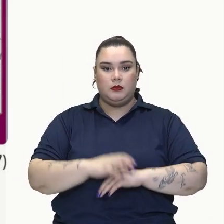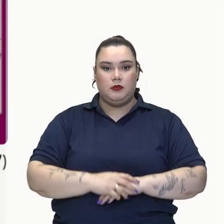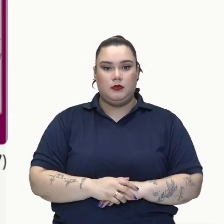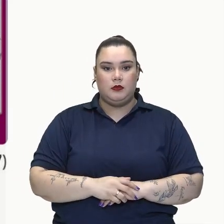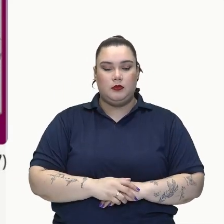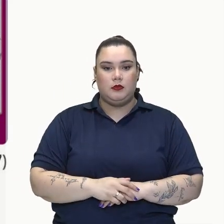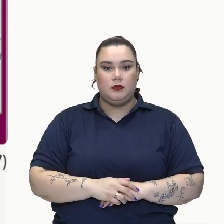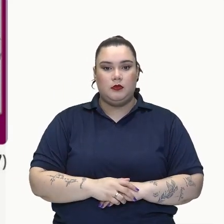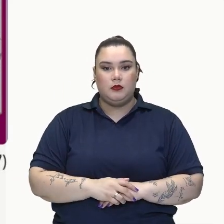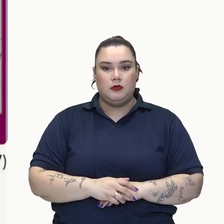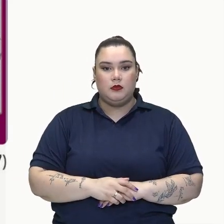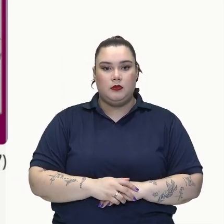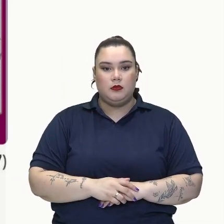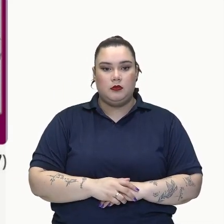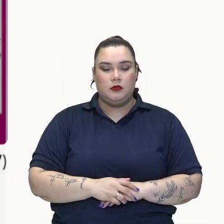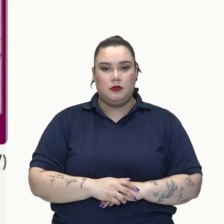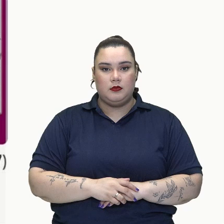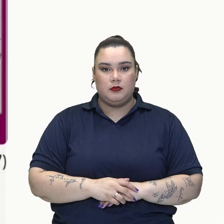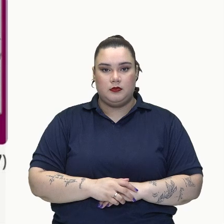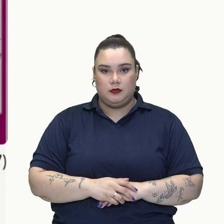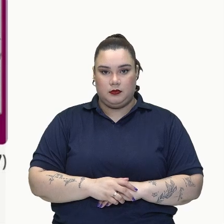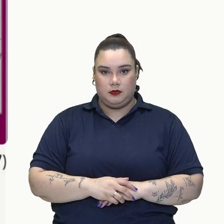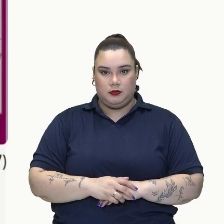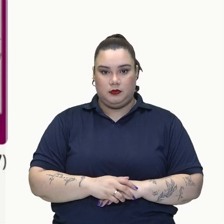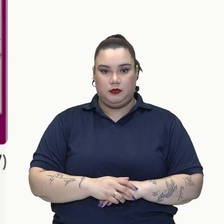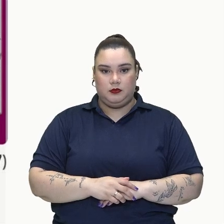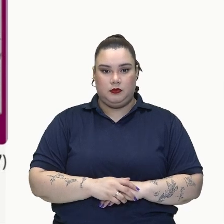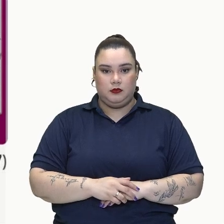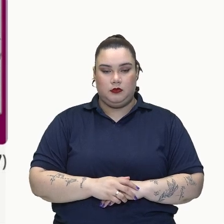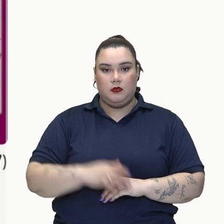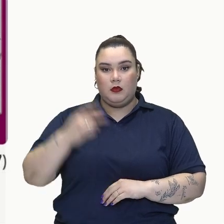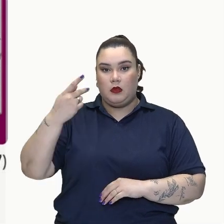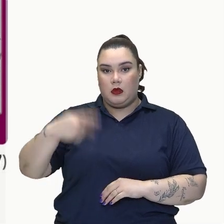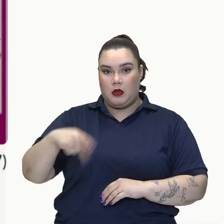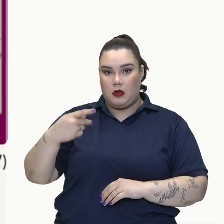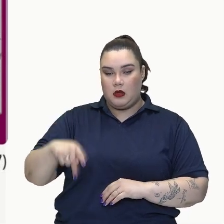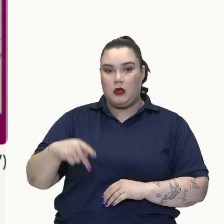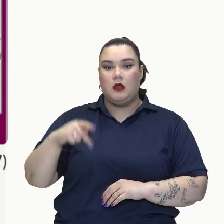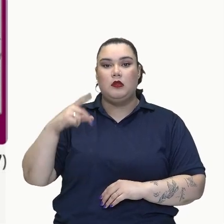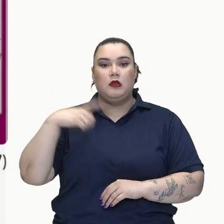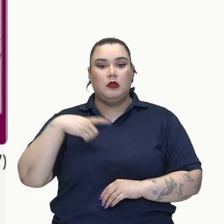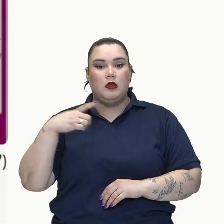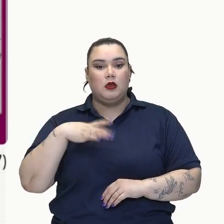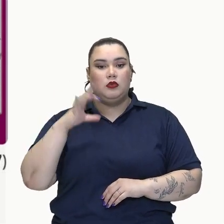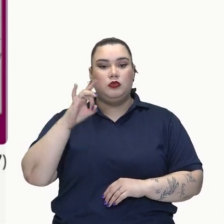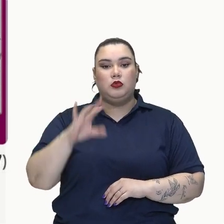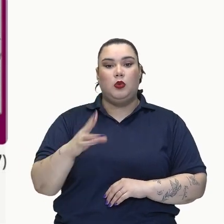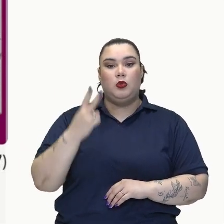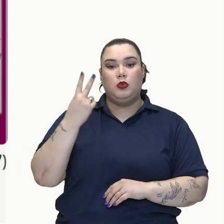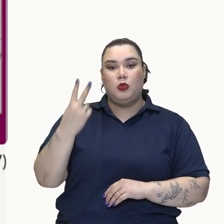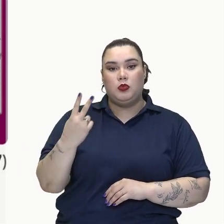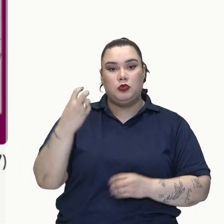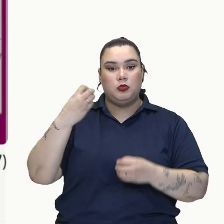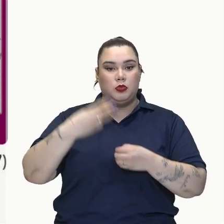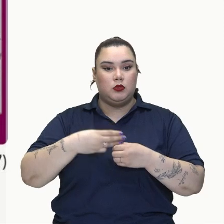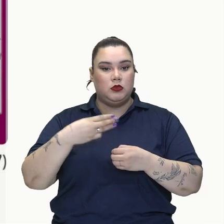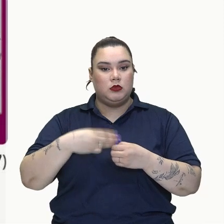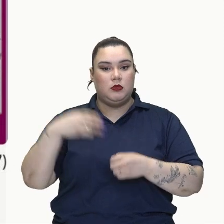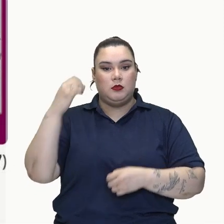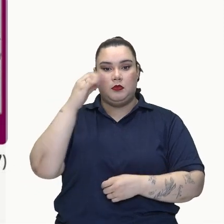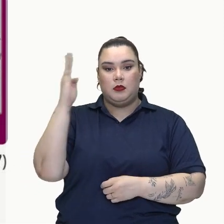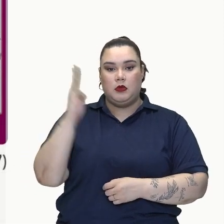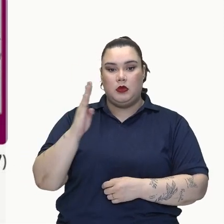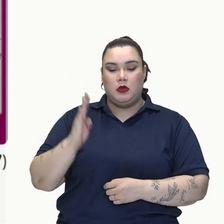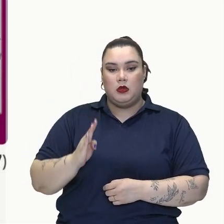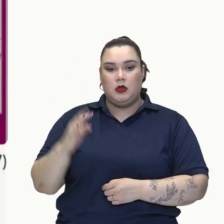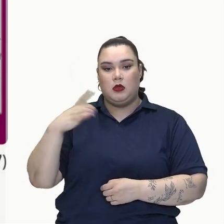eu só ajeitar aqui. No ano de 1940, nós tínhamos apenas 2 municípios brasileiros que contavam